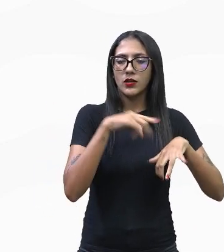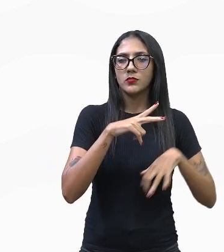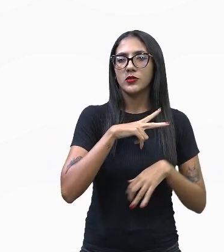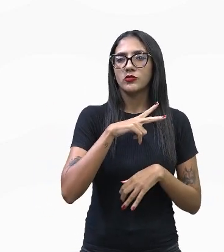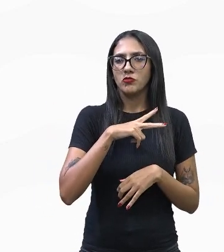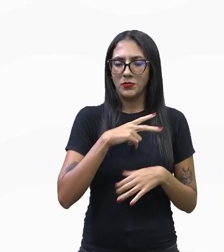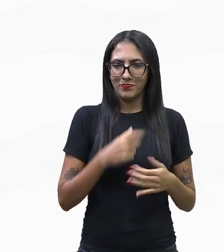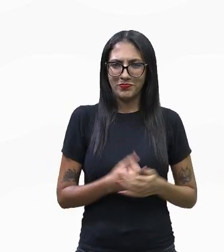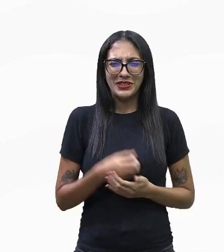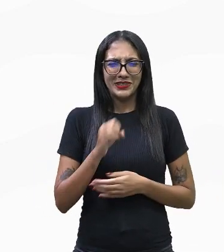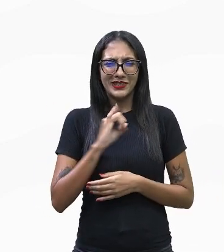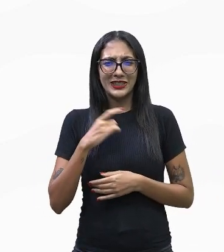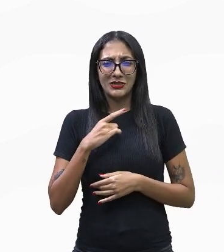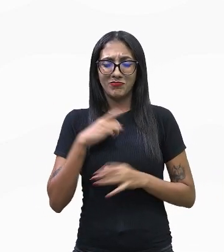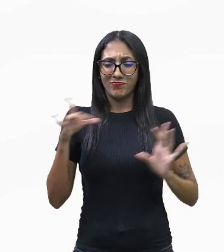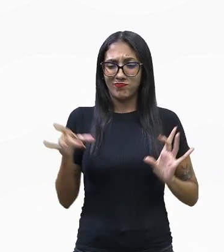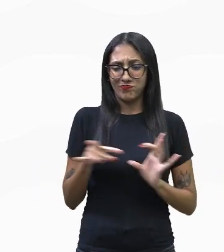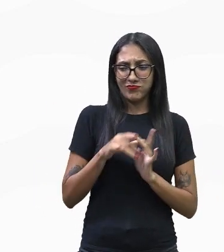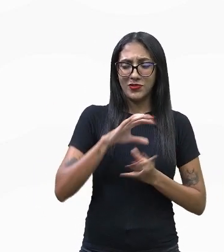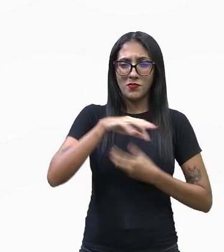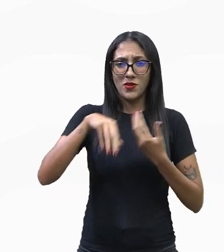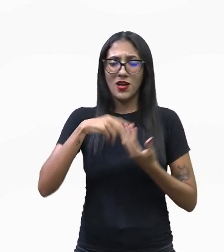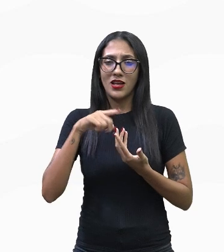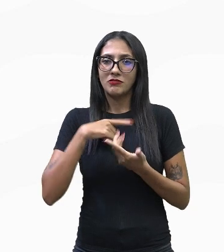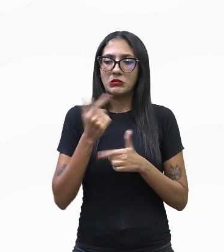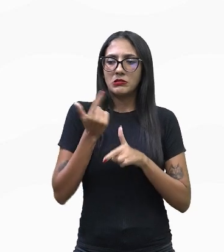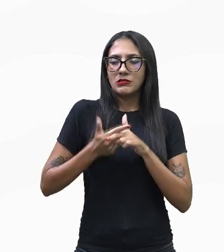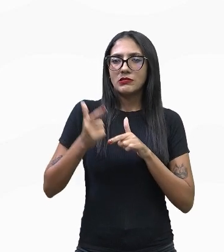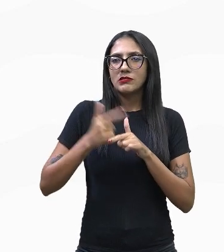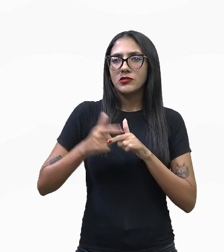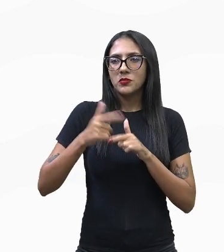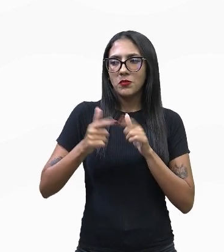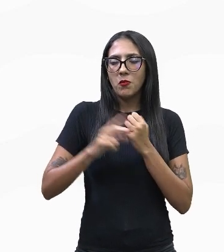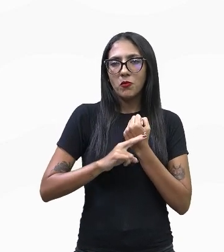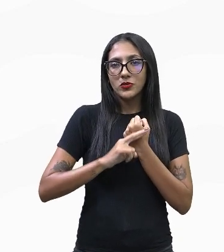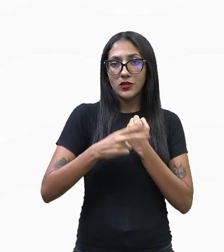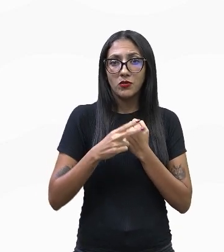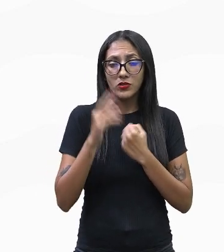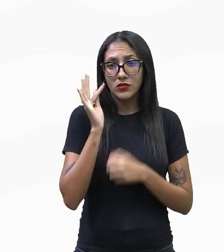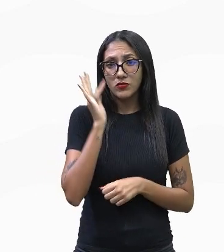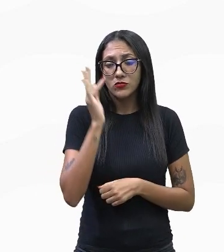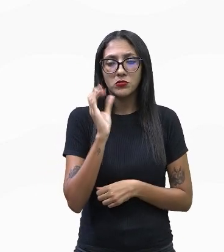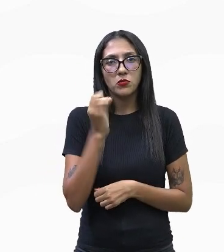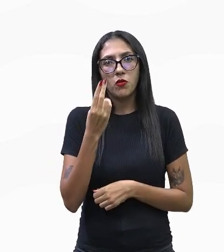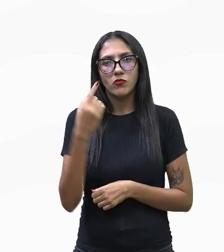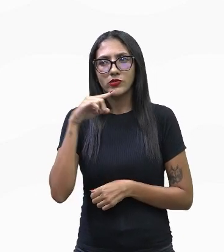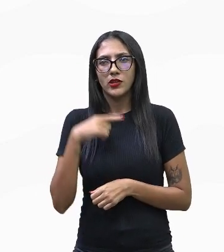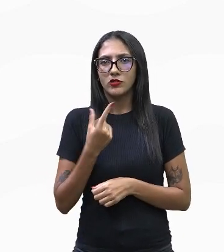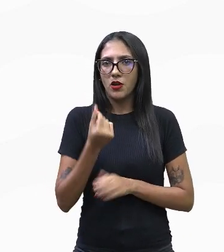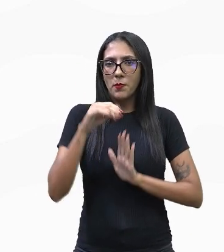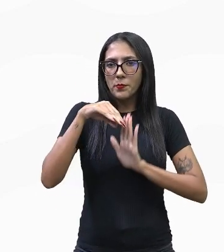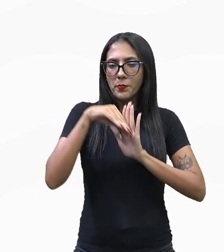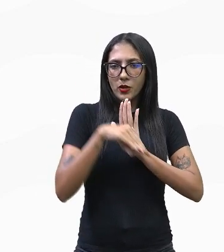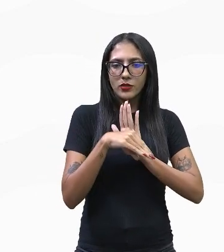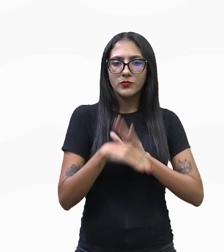pessoais e empresariais pode comprometer o futuro do seu negócio ou levá-lo à falência. Determine um